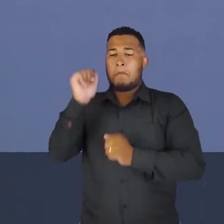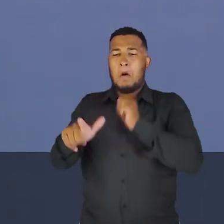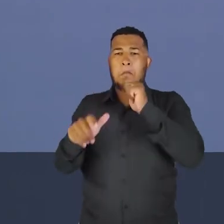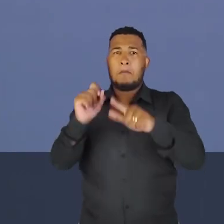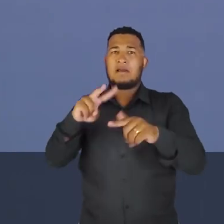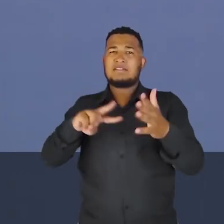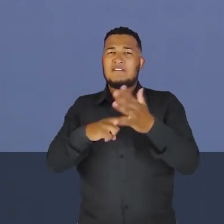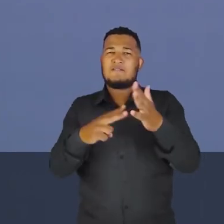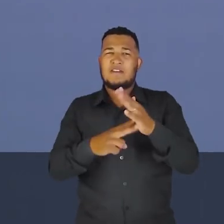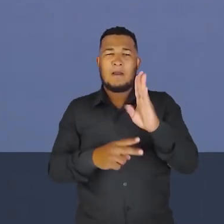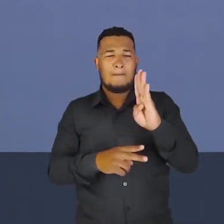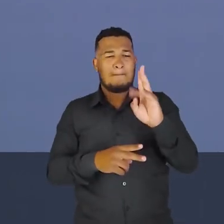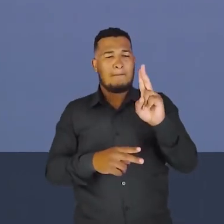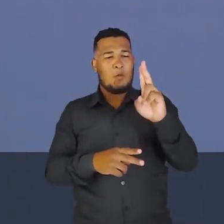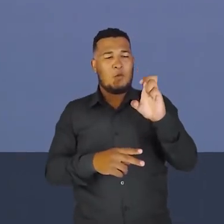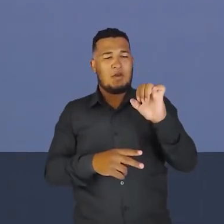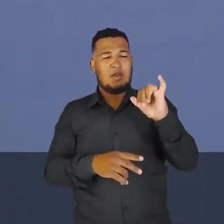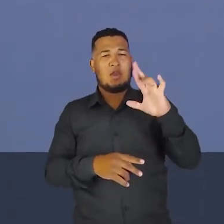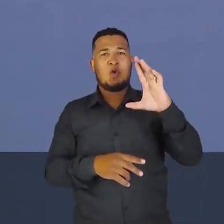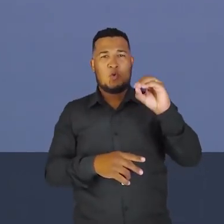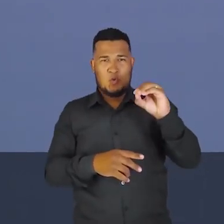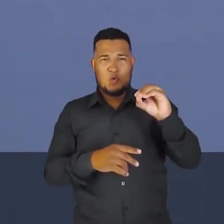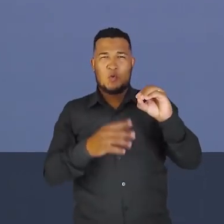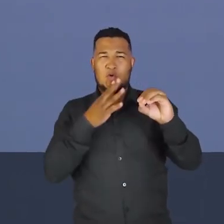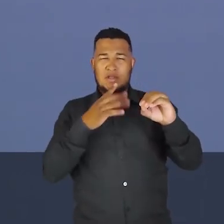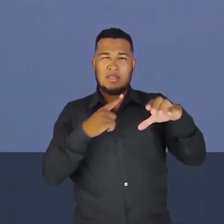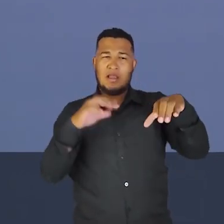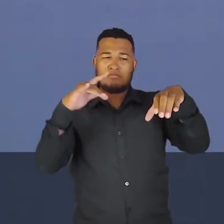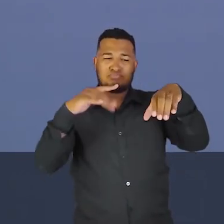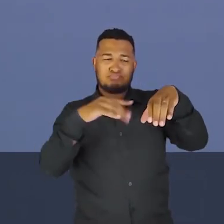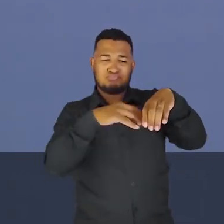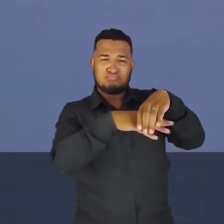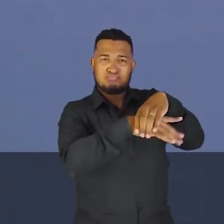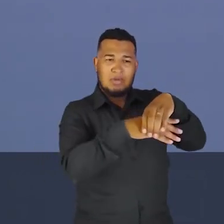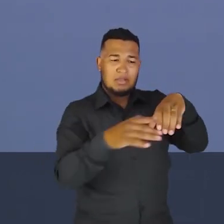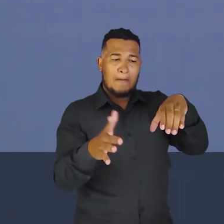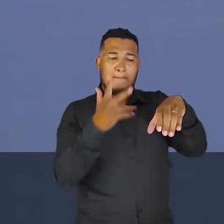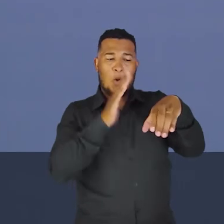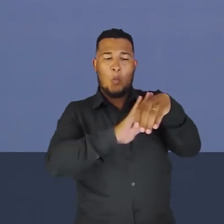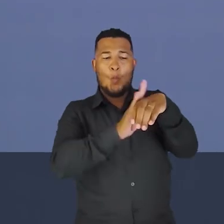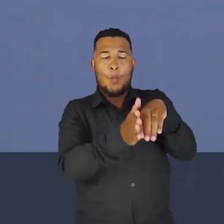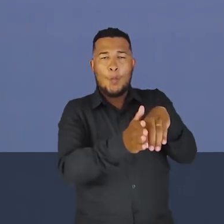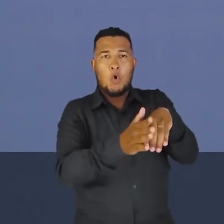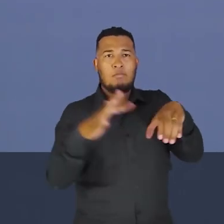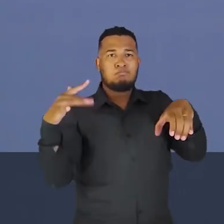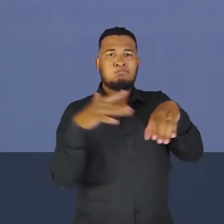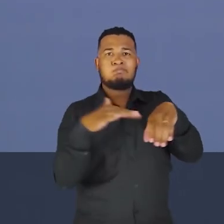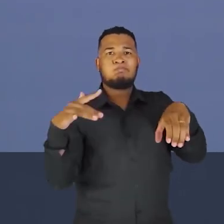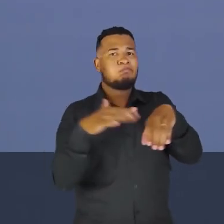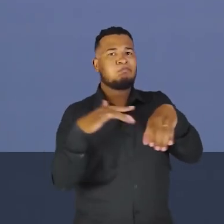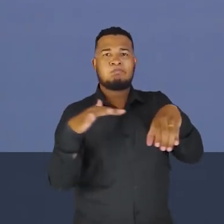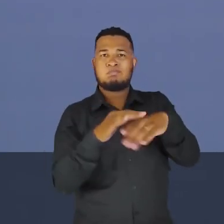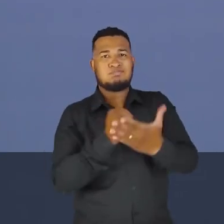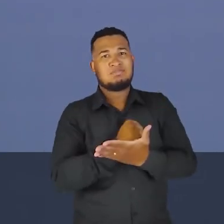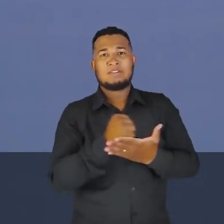os bueiros, e a gente tem, então, a incidência de enchentes. Tá? A vazão da água nesses locais, quando a gente tem enchente, as